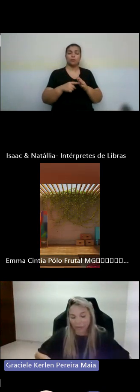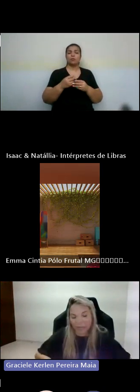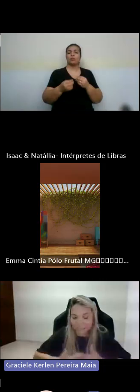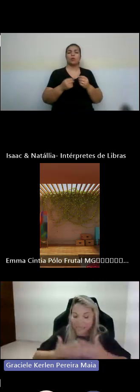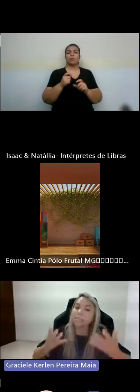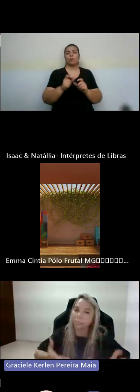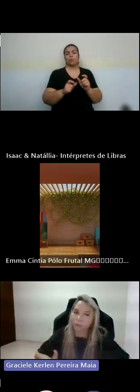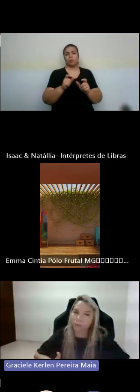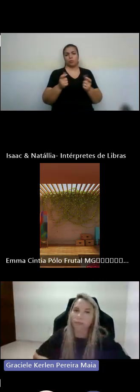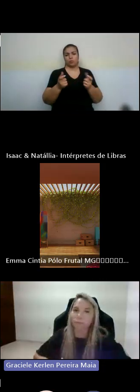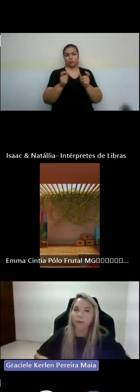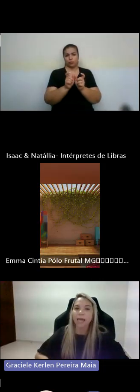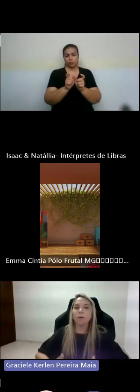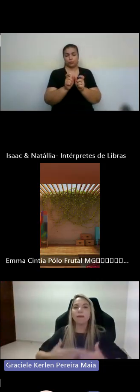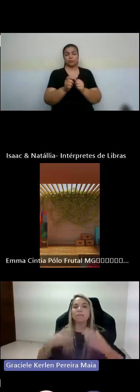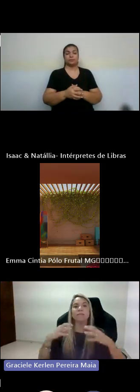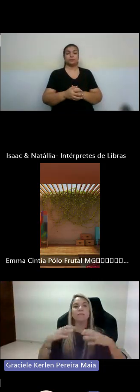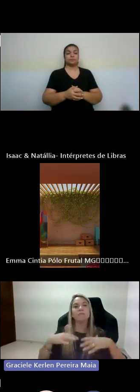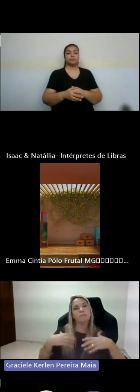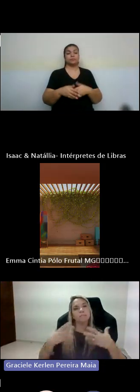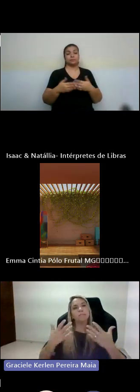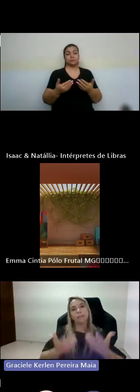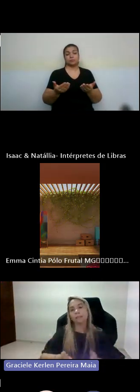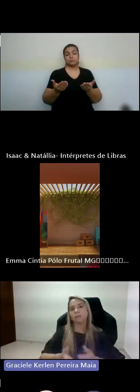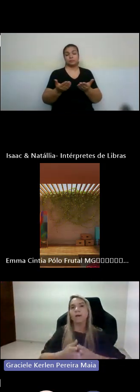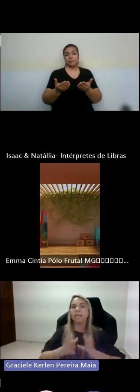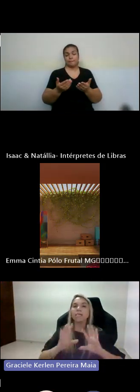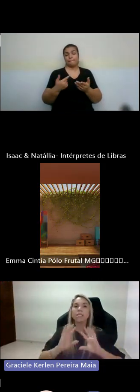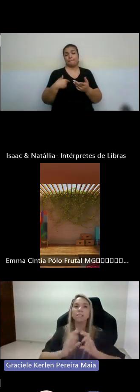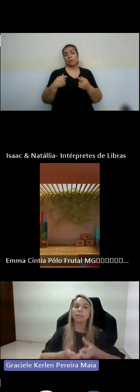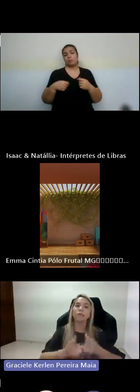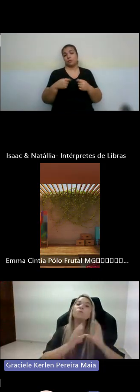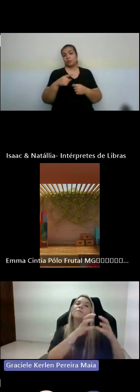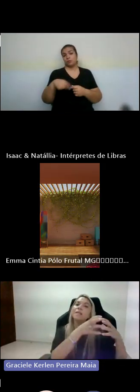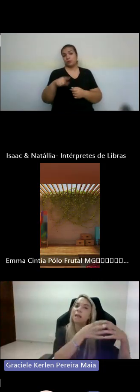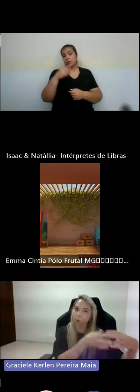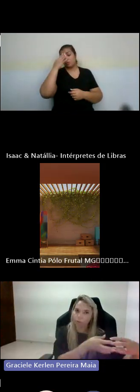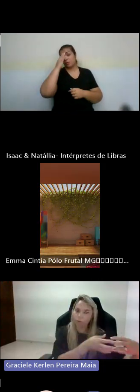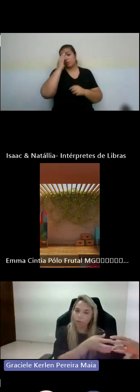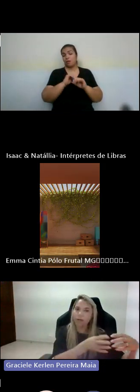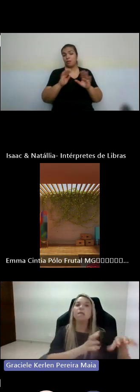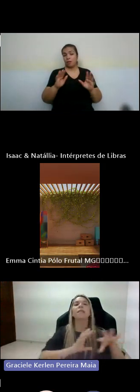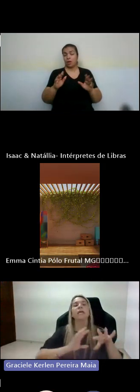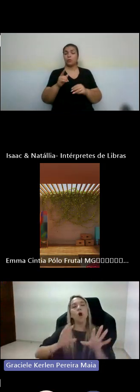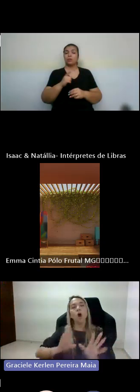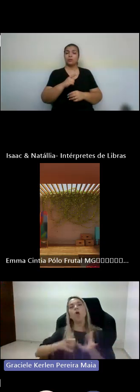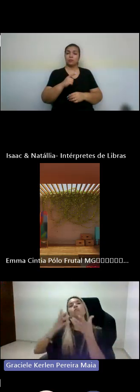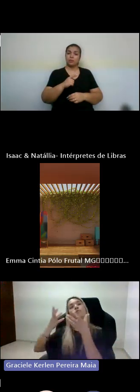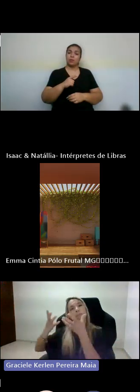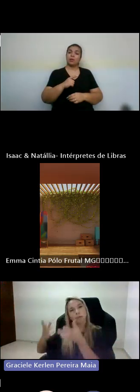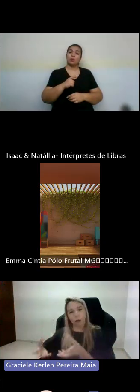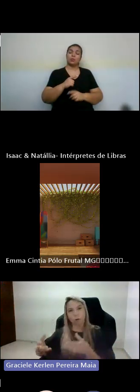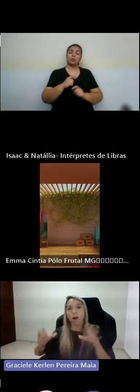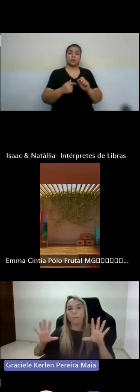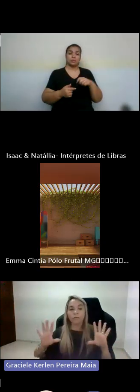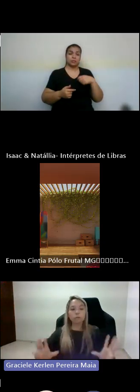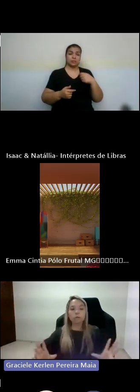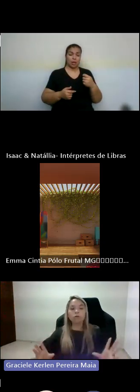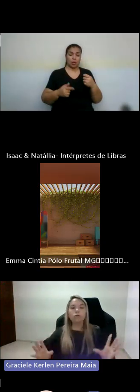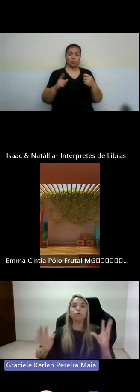compostos. Nesse primeiro momento, aliás, nesse momento, eu preciso que vocês entendam que a gente tem um sinal, tem outro